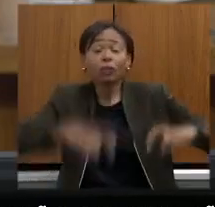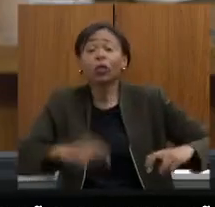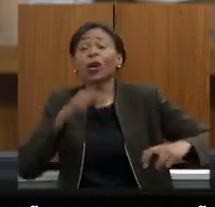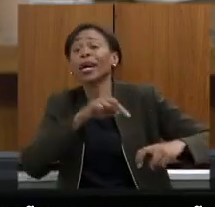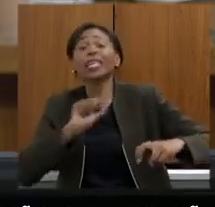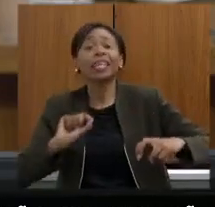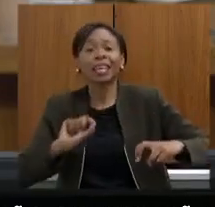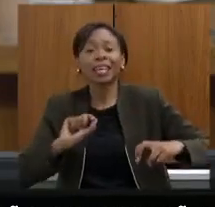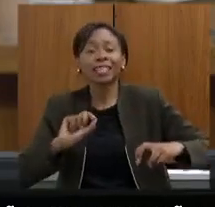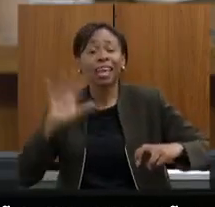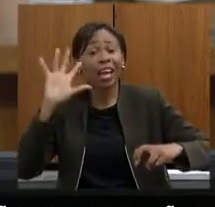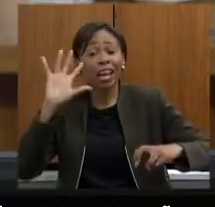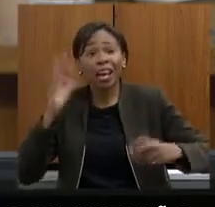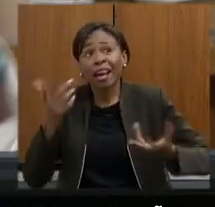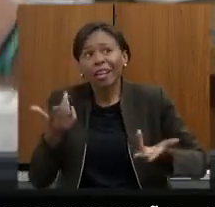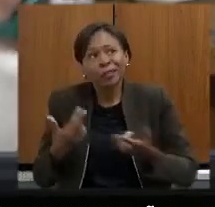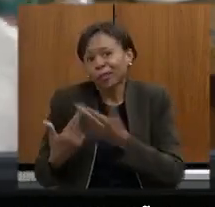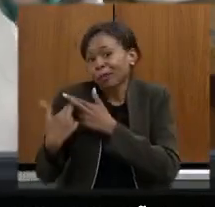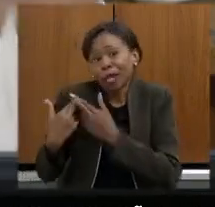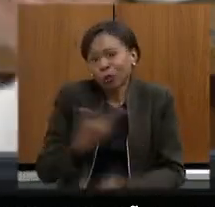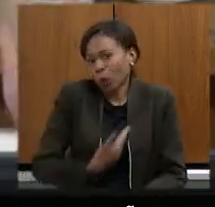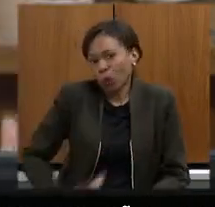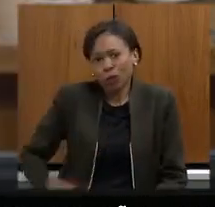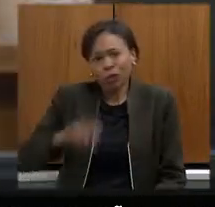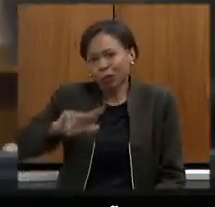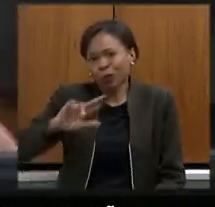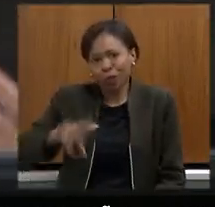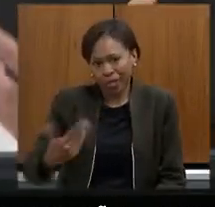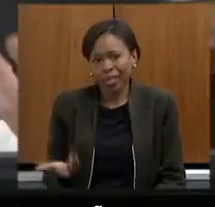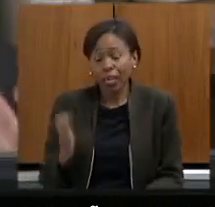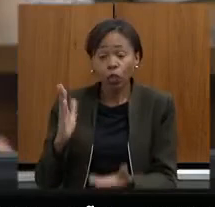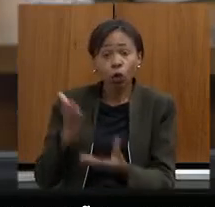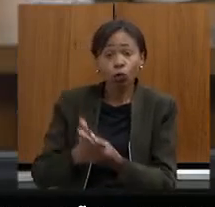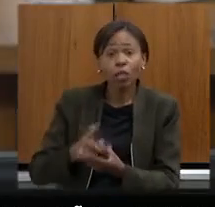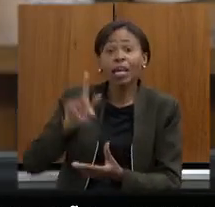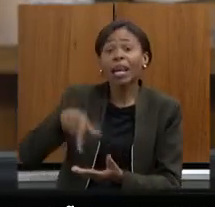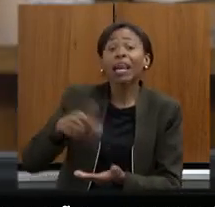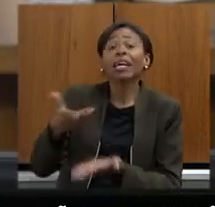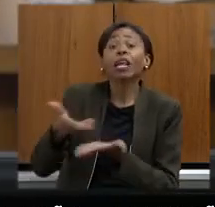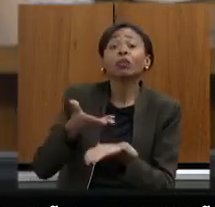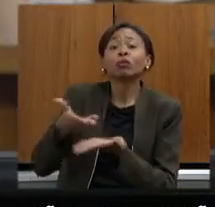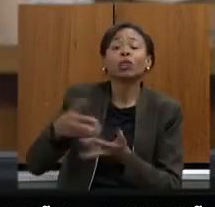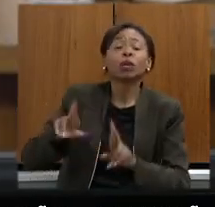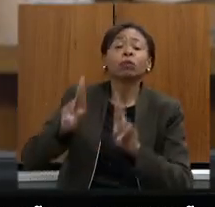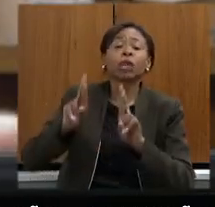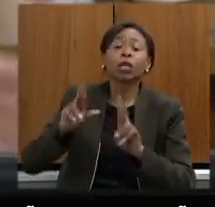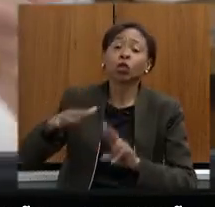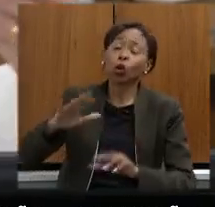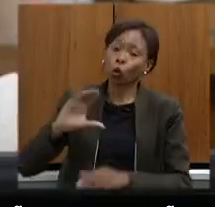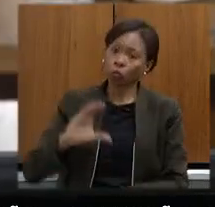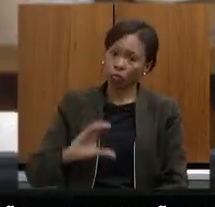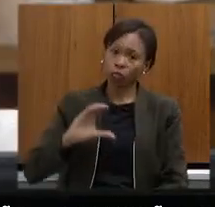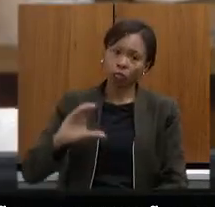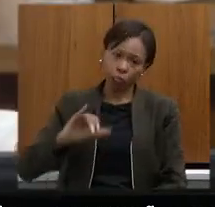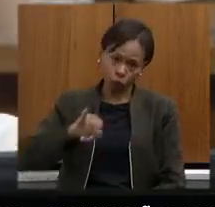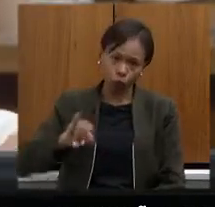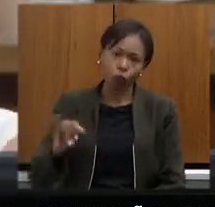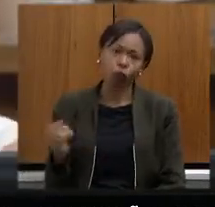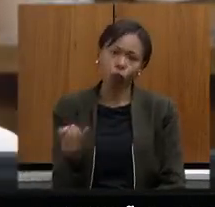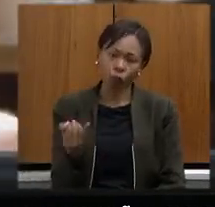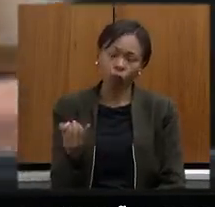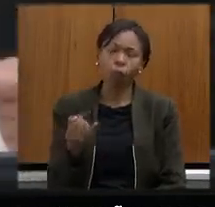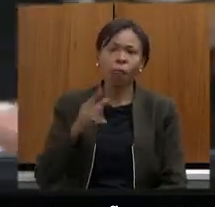não é uma definição do governo de Minas é esse processo é mediado pelo Conselho Nacional de Justiça essa foi uma decisão